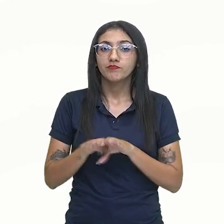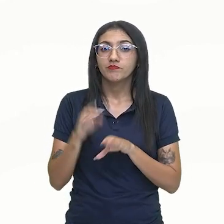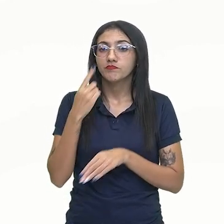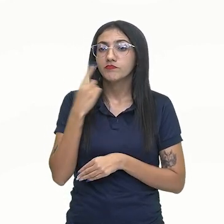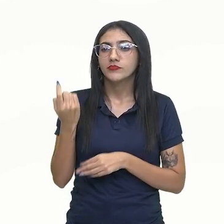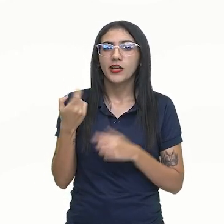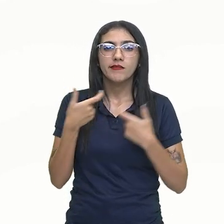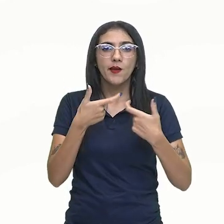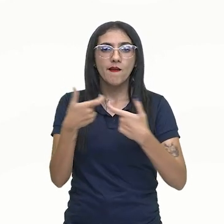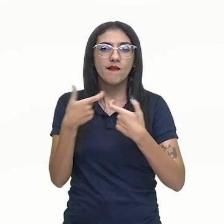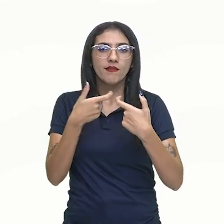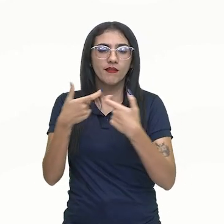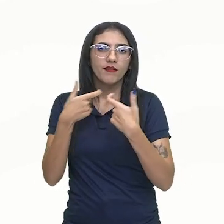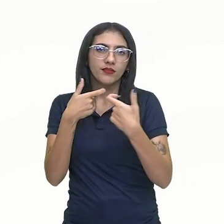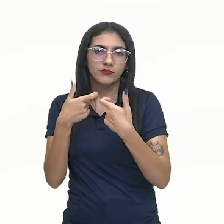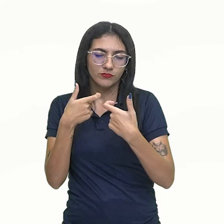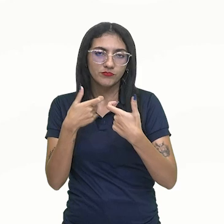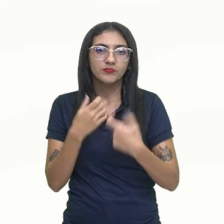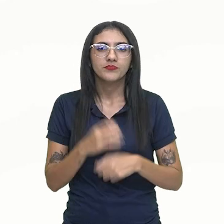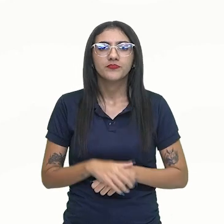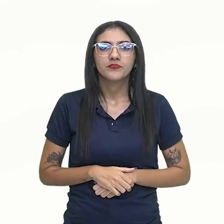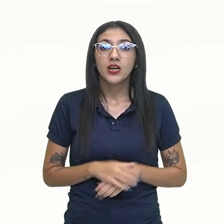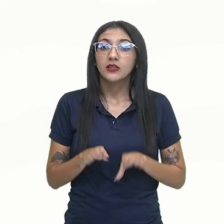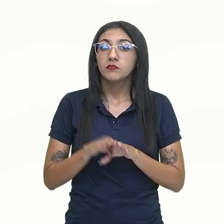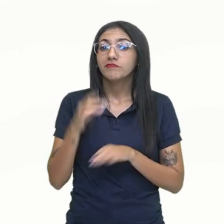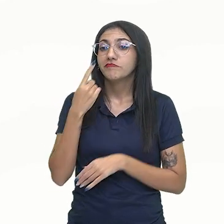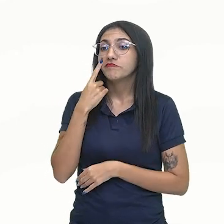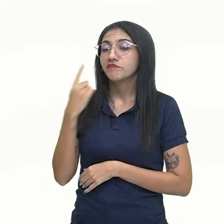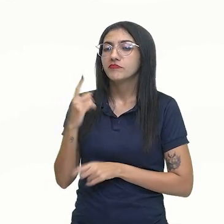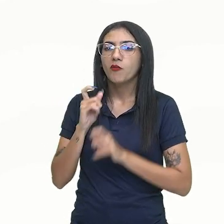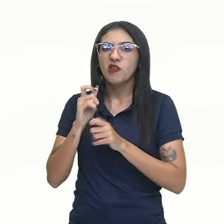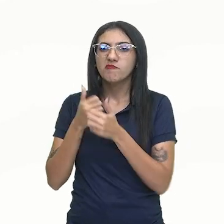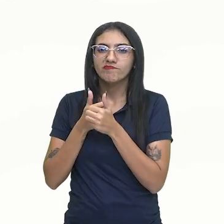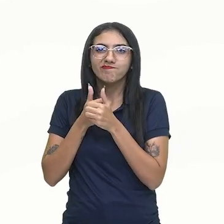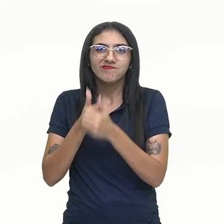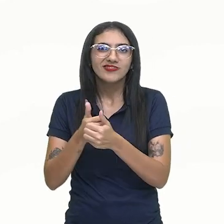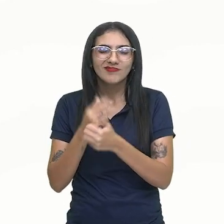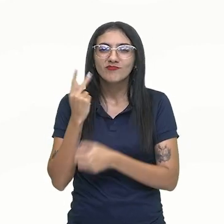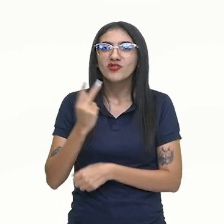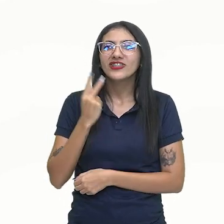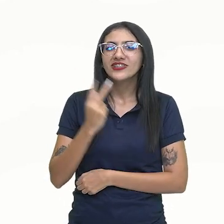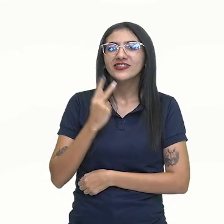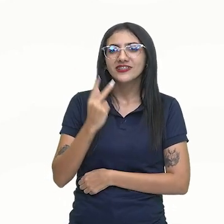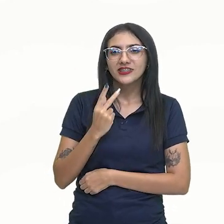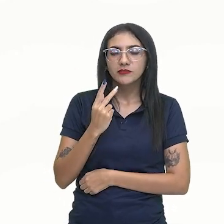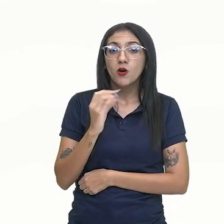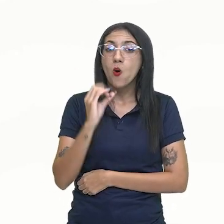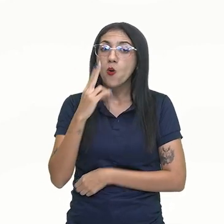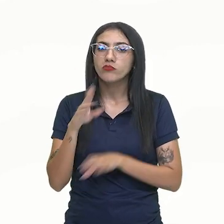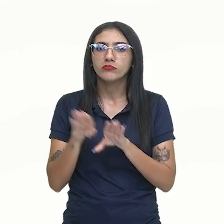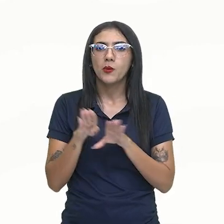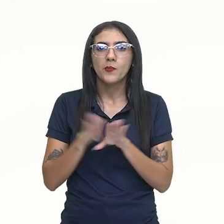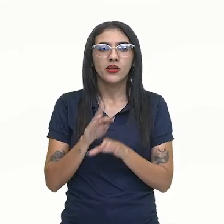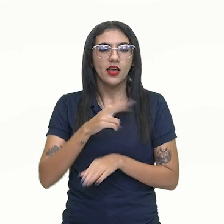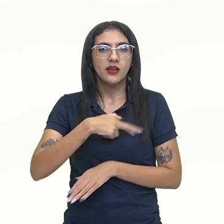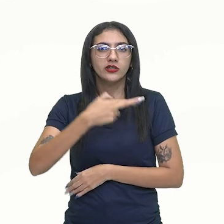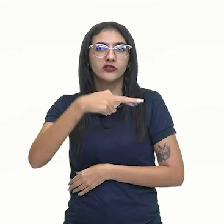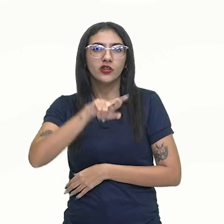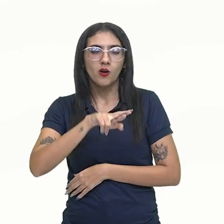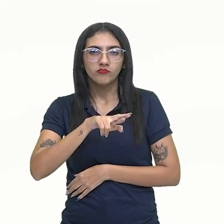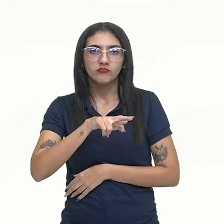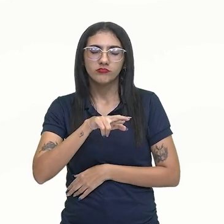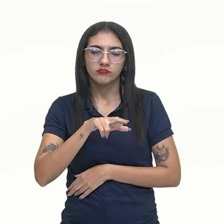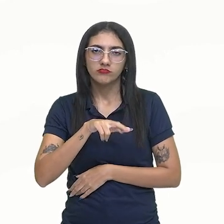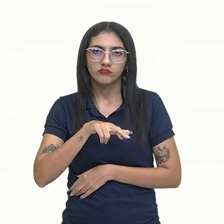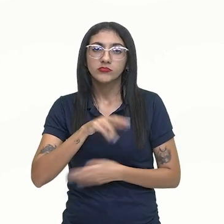As guerras. A gente observa também a questão da perseguição política ou até mesmo a perseguição religiosa. Isso